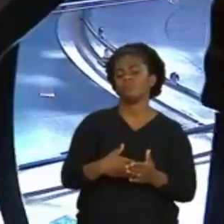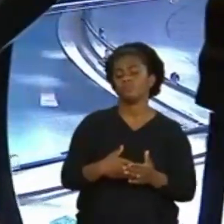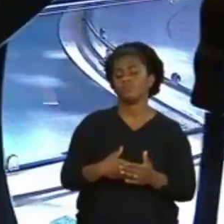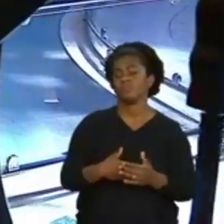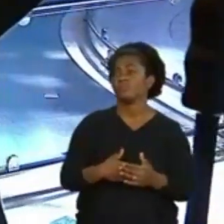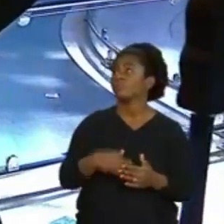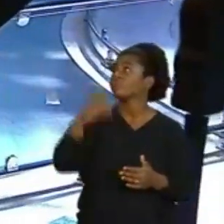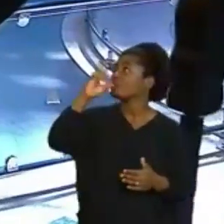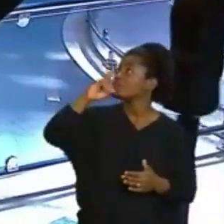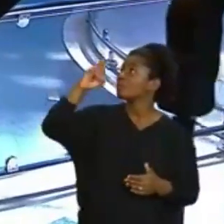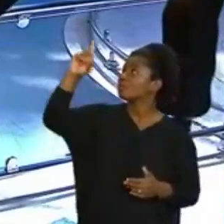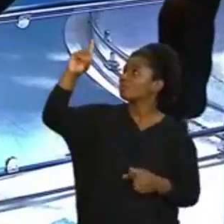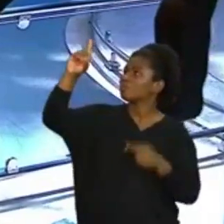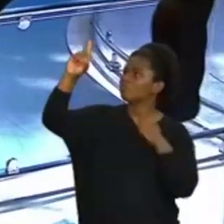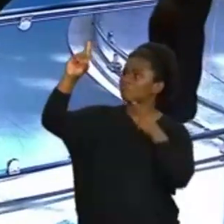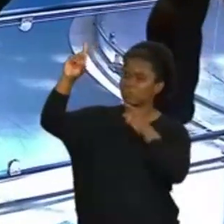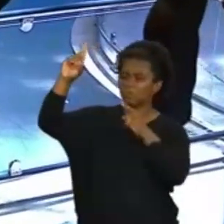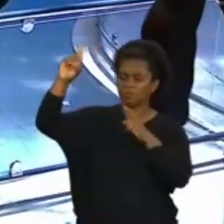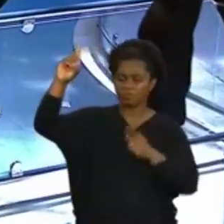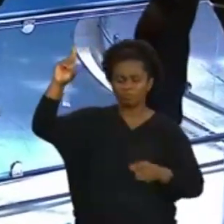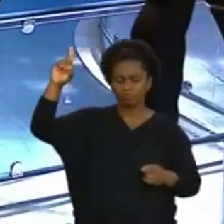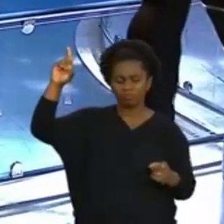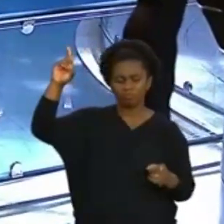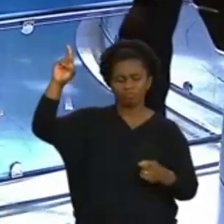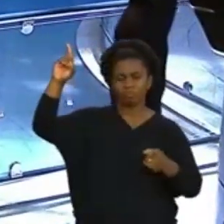um Deus que não tem fim,